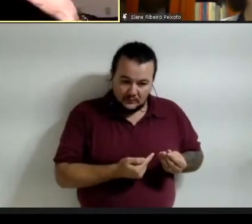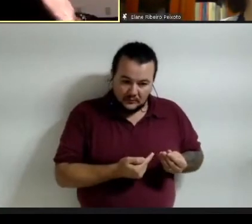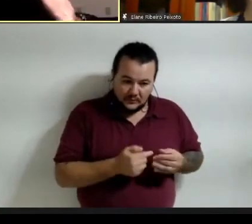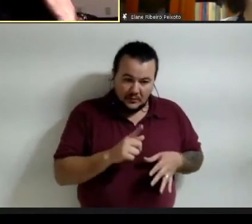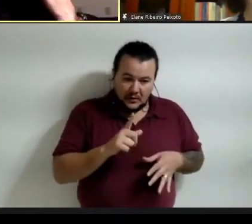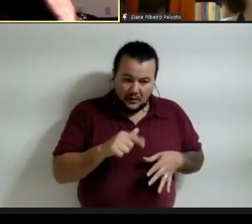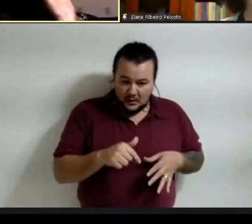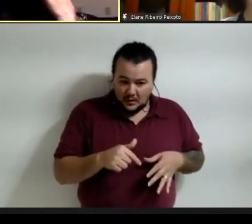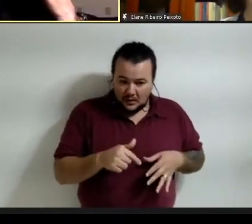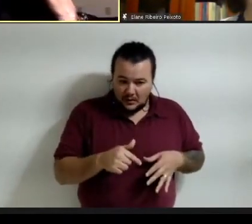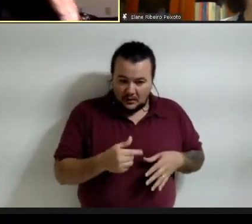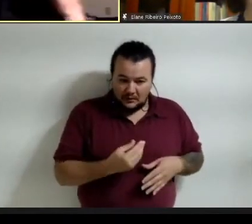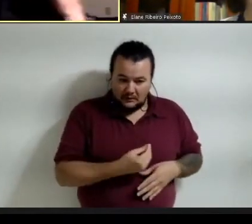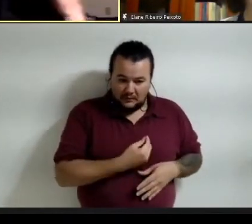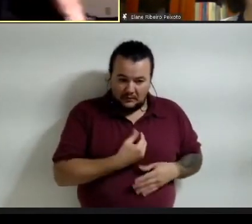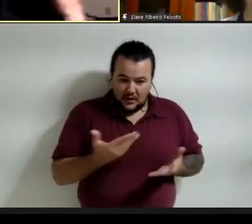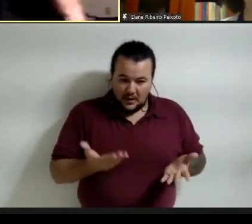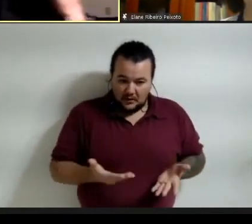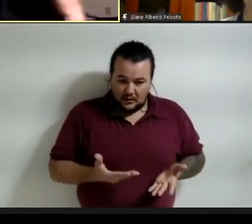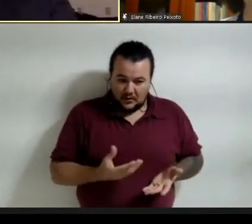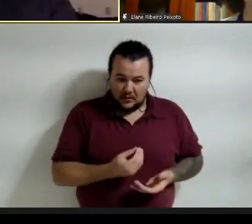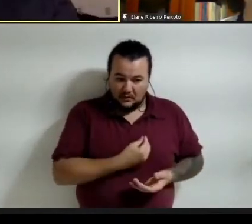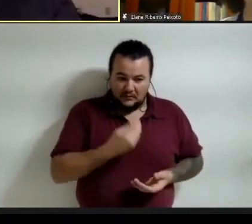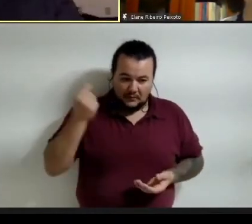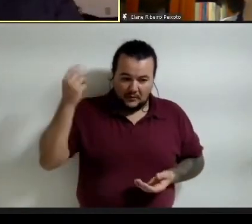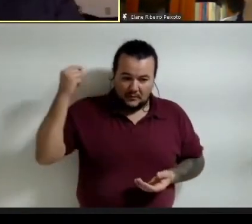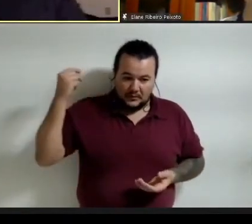agora e viver antes, né? Eu acho que